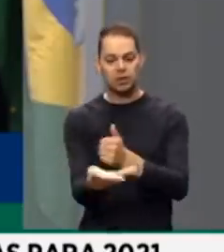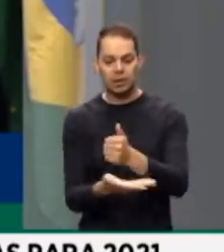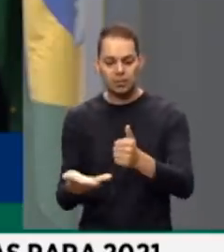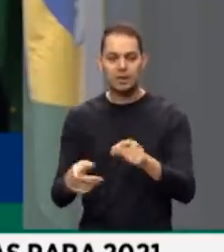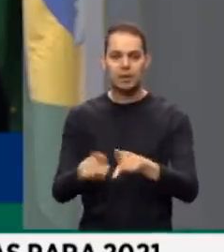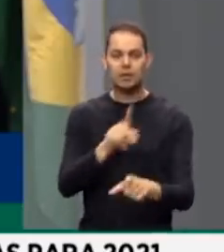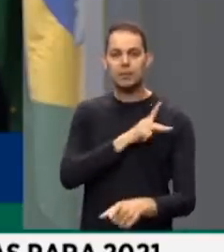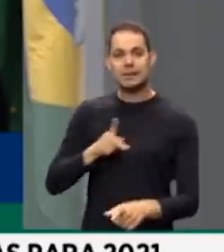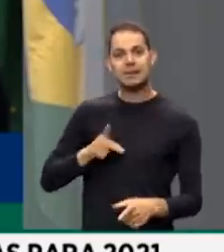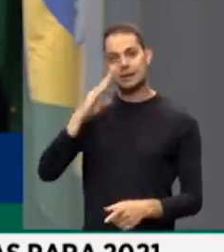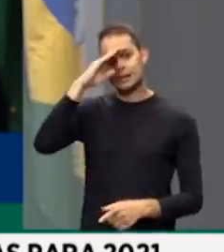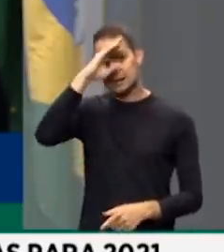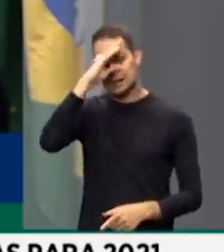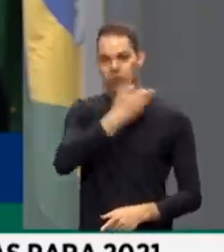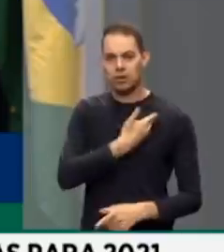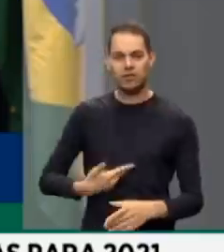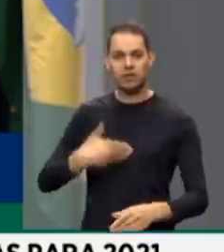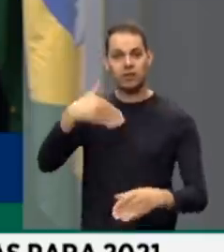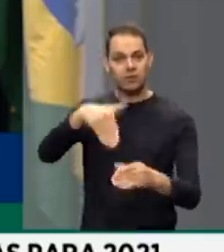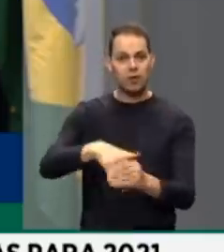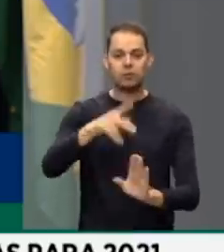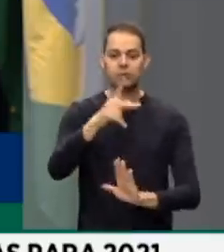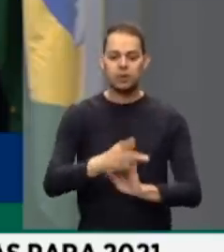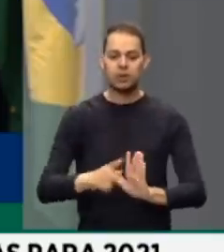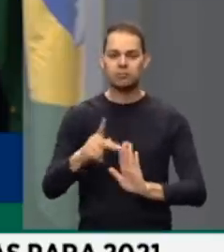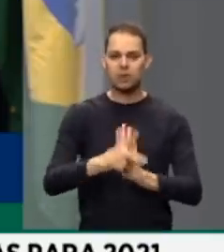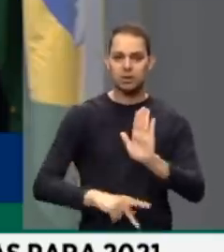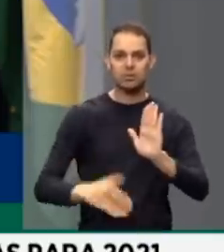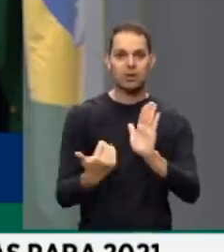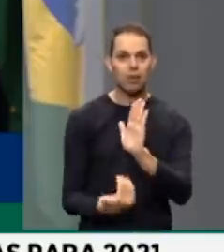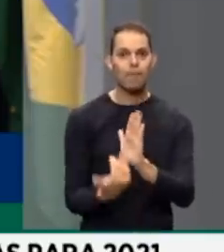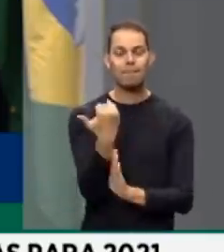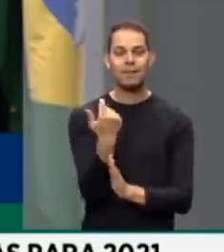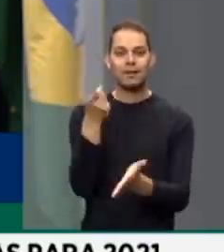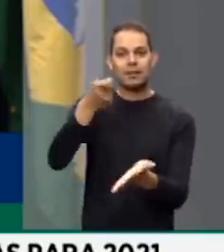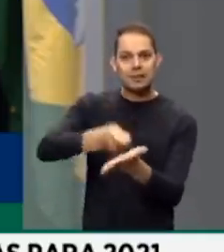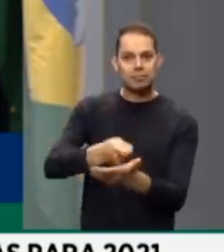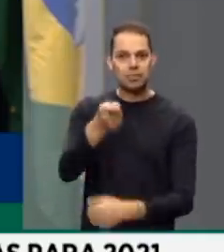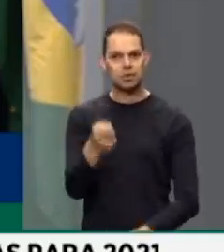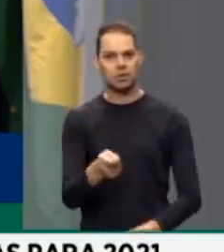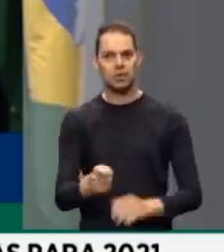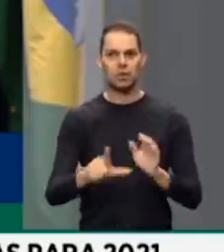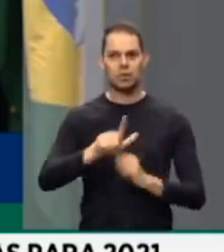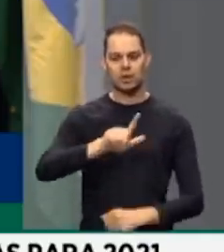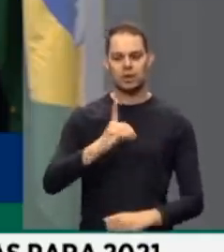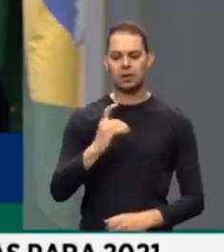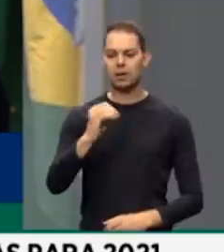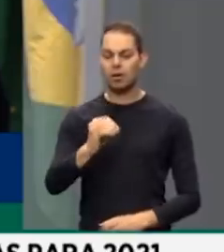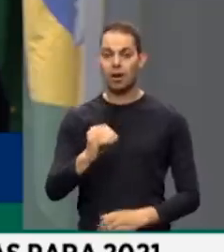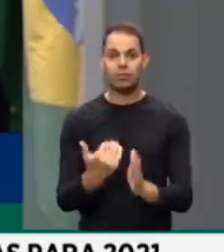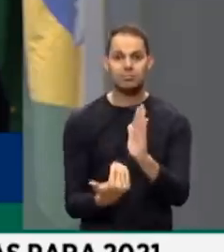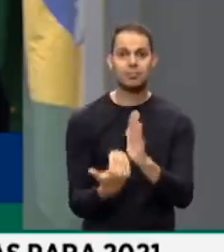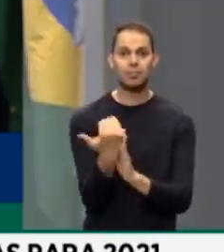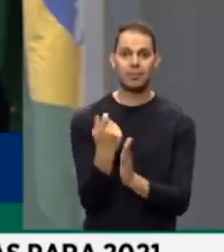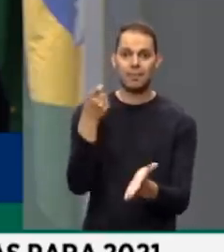presidente da República, o governo, votam um projeto que aumenta a despesa obrigatória. Uma lei de diretrizes orçamentárias que aumenta